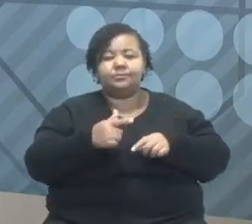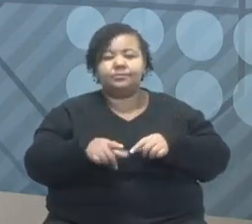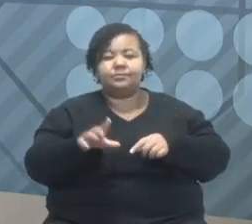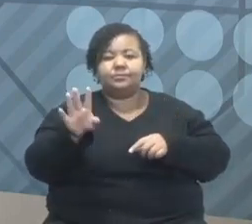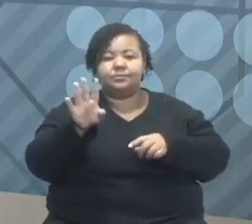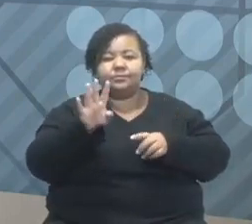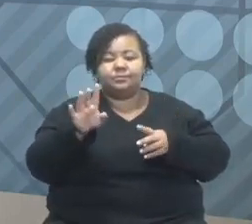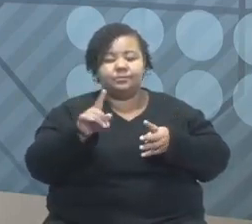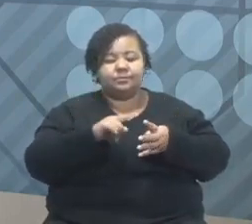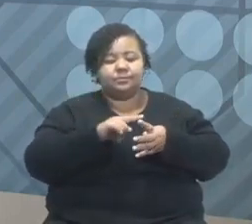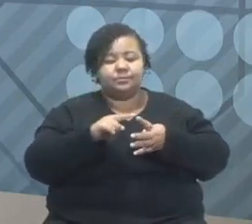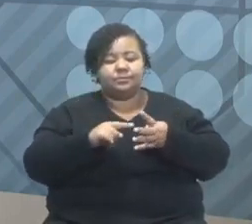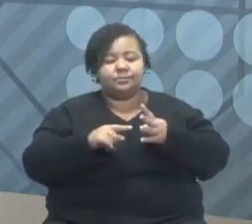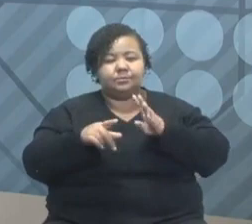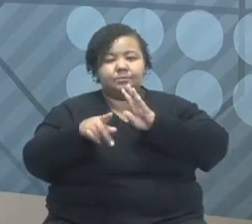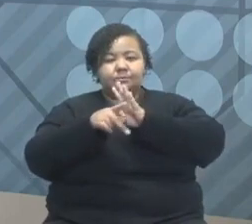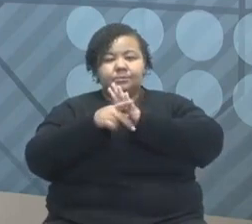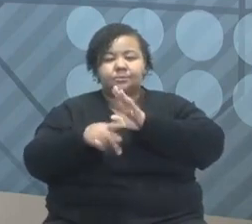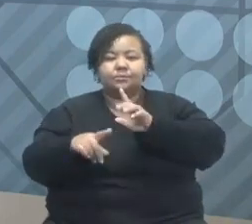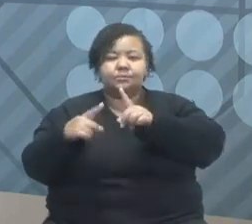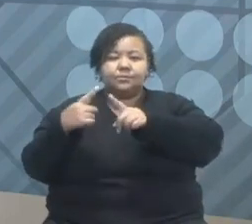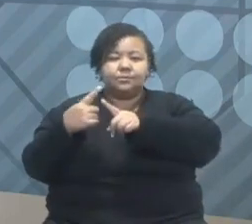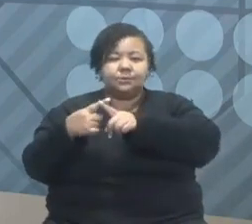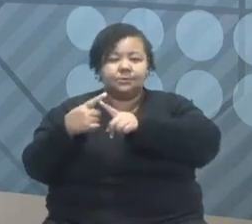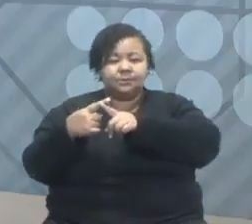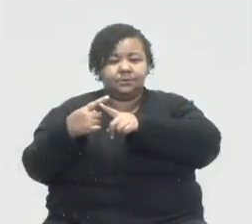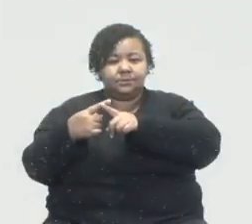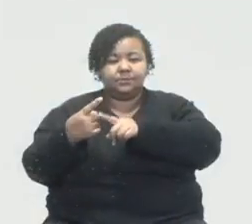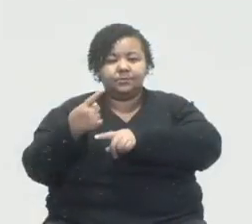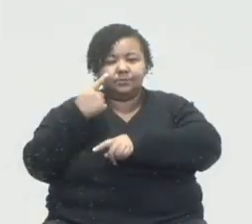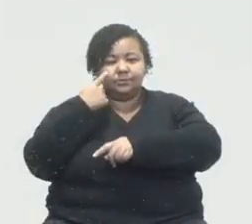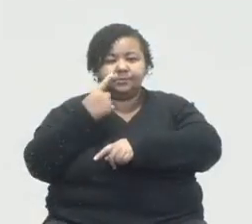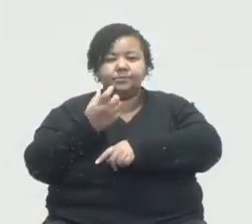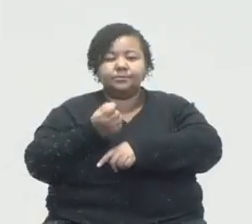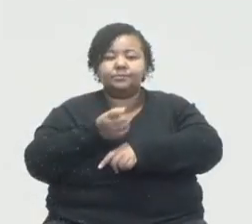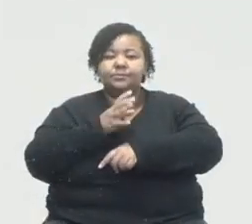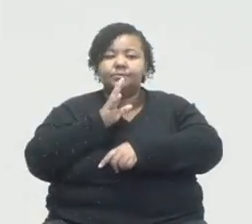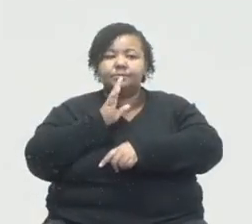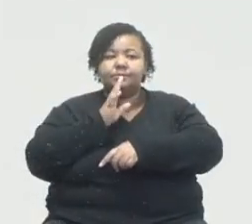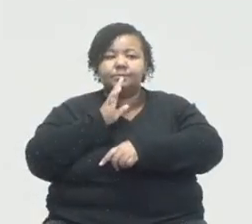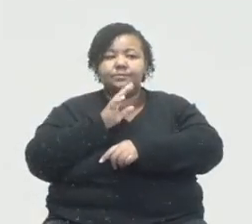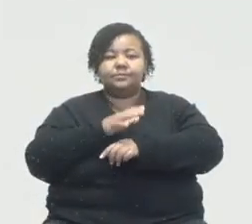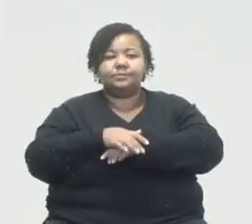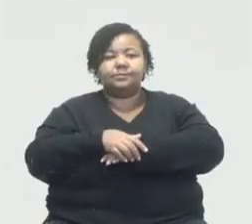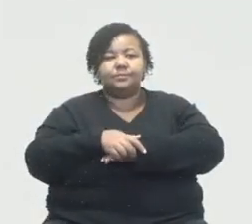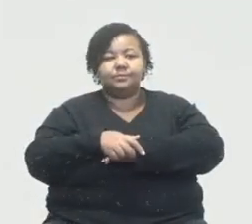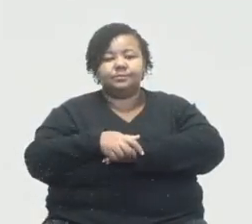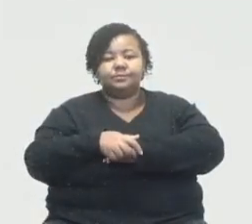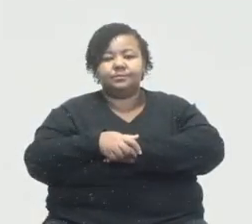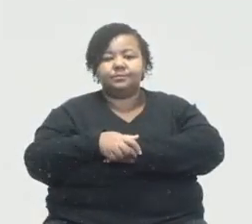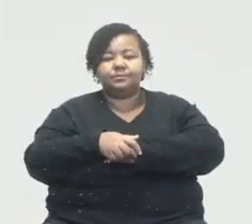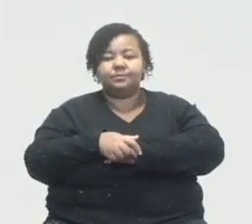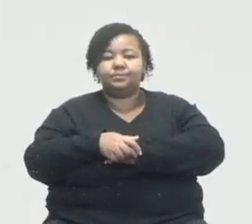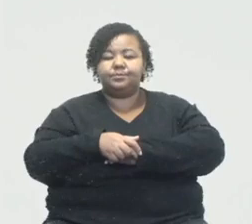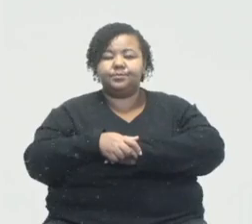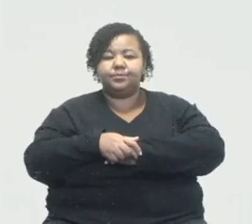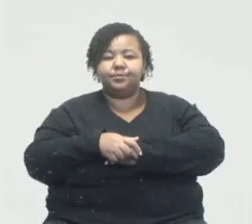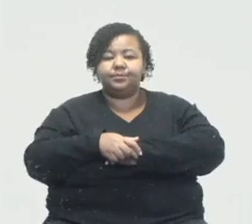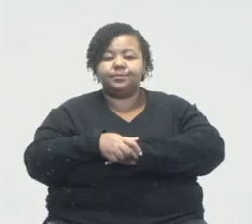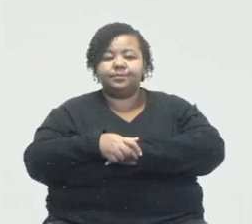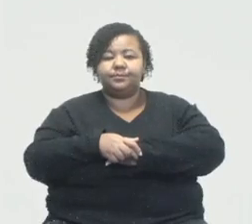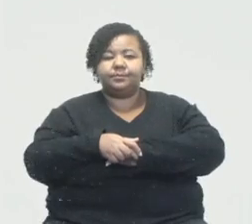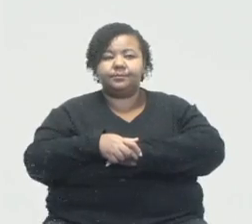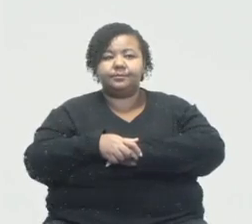4 axiomas relacionados à multiplicação por escalar. Vamos conhecê-los. Nós temos aqui